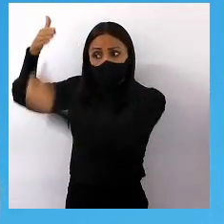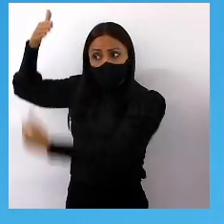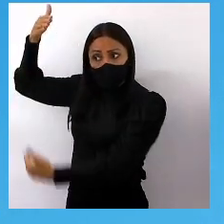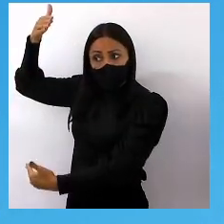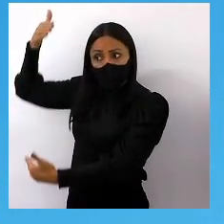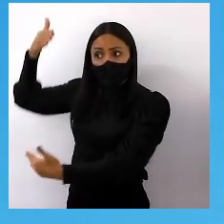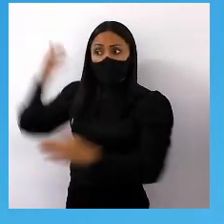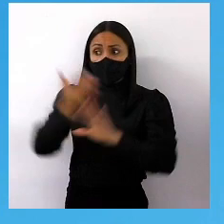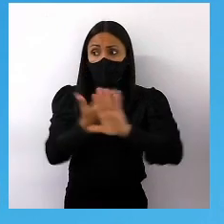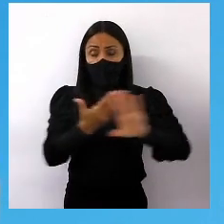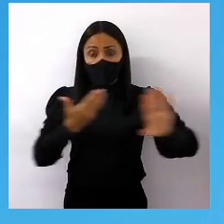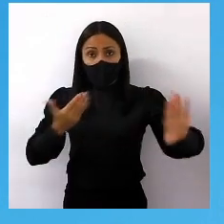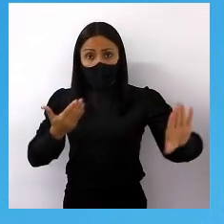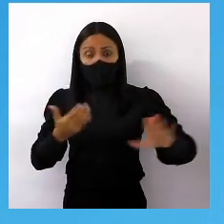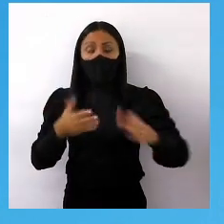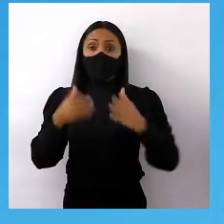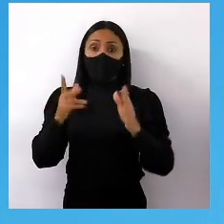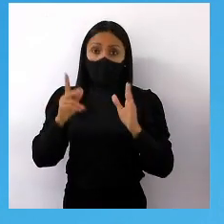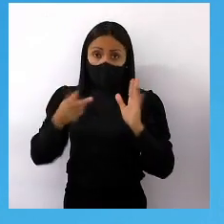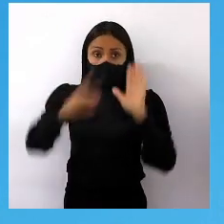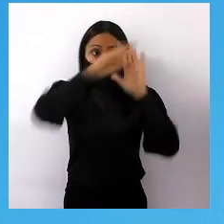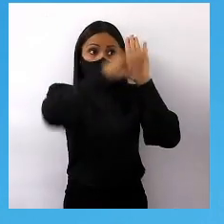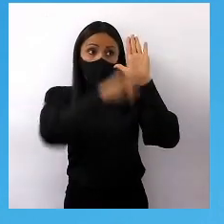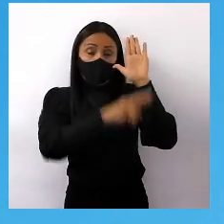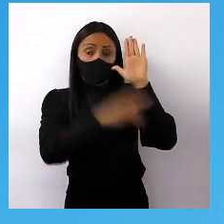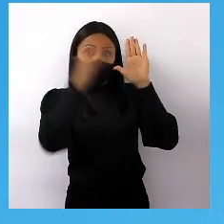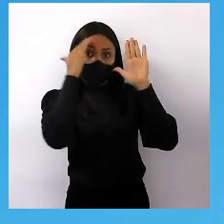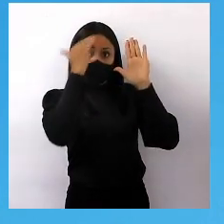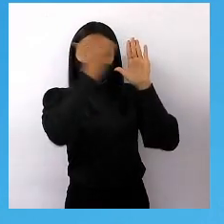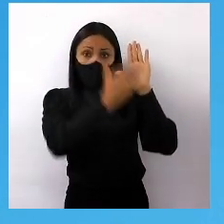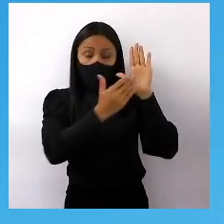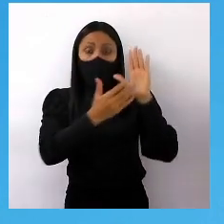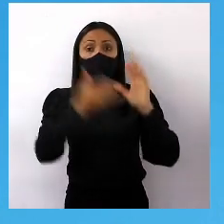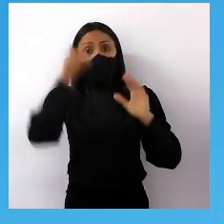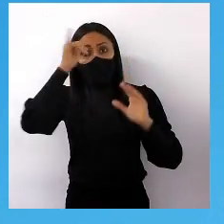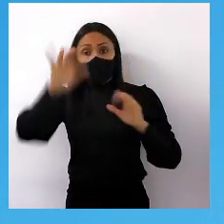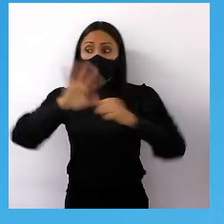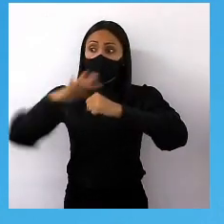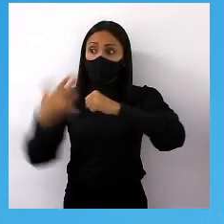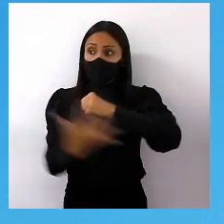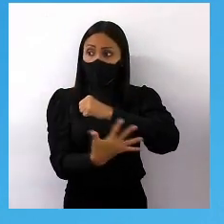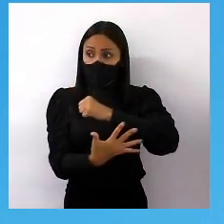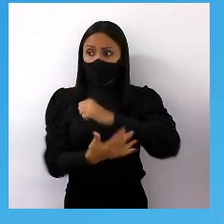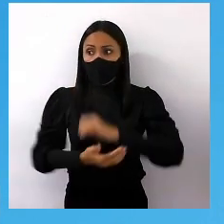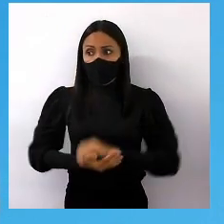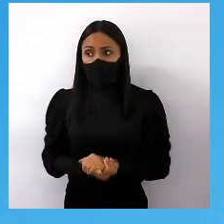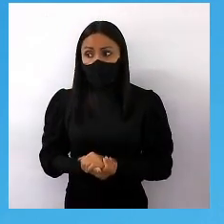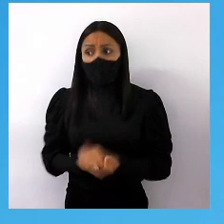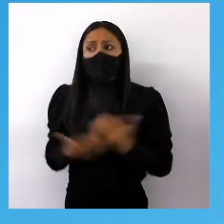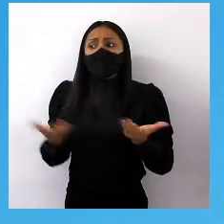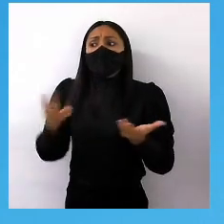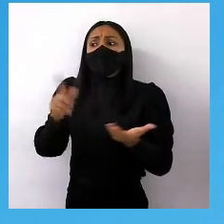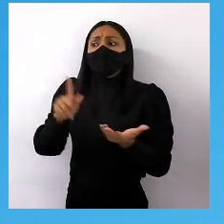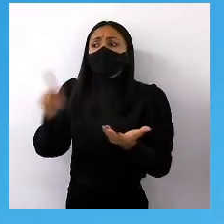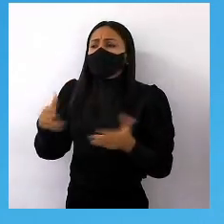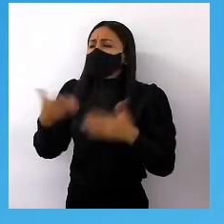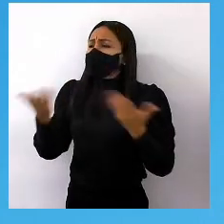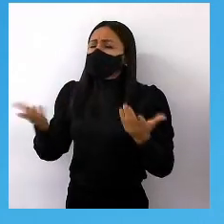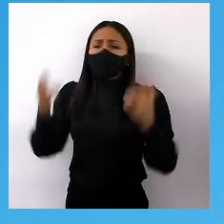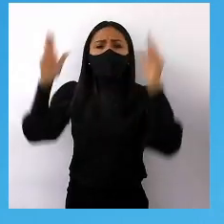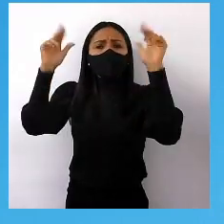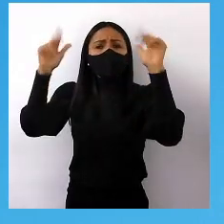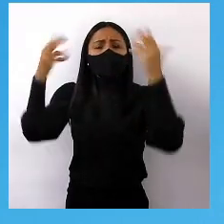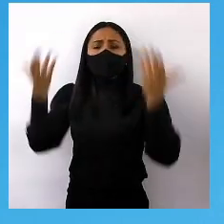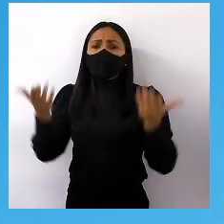separando. Nós estamos seguindo os protocolos contra a Covid-19. Mas, professor, qual o tema da aula